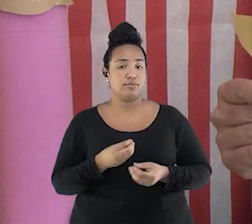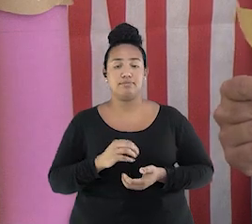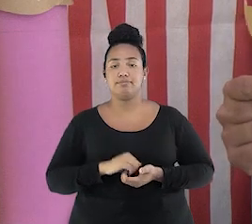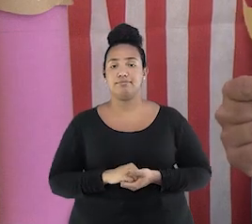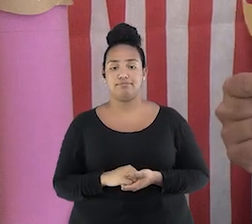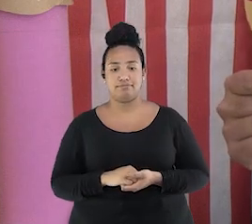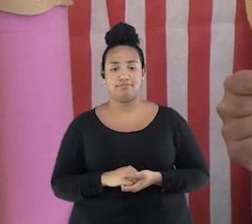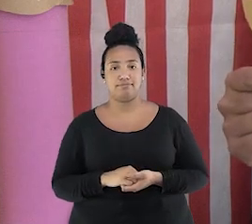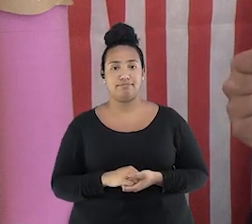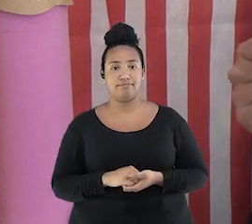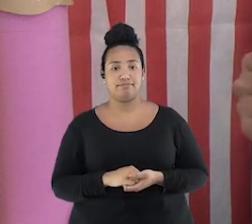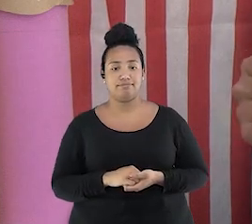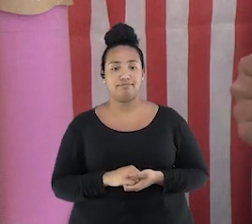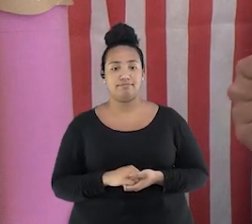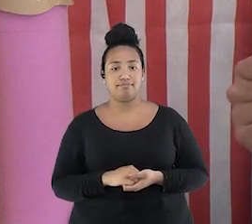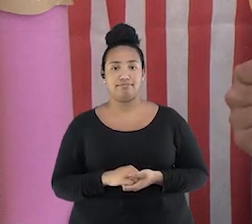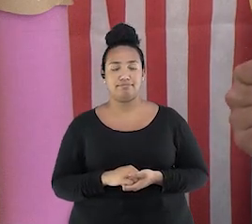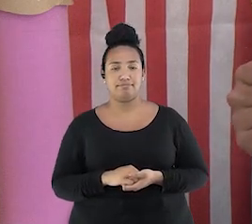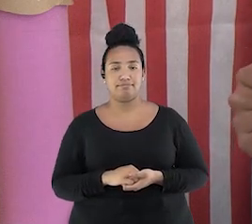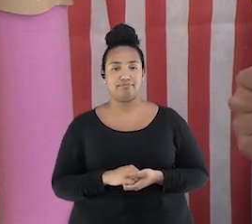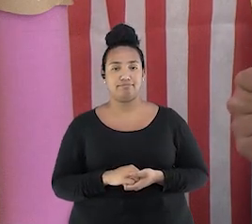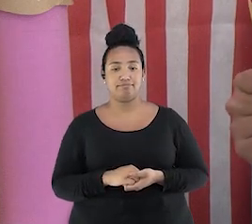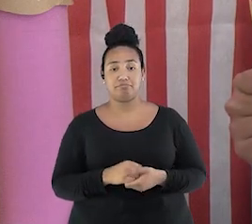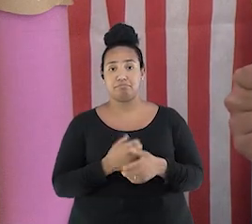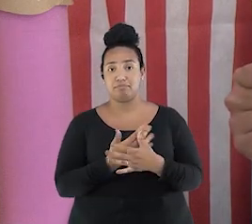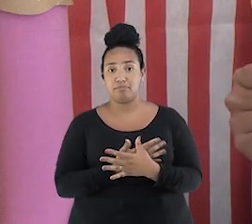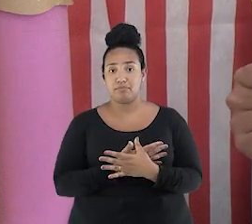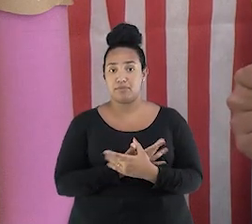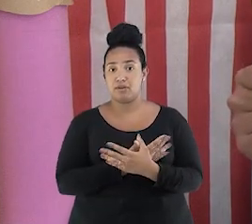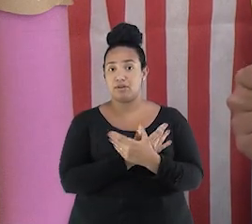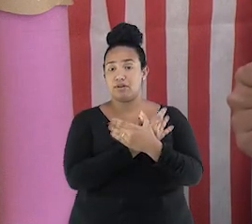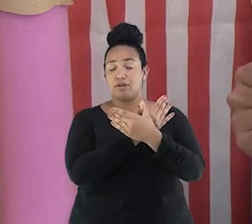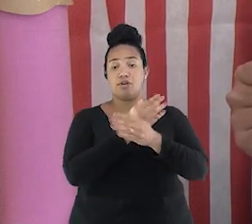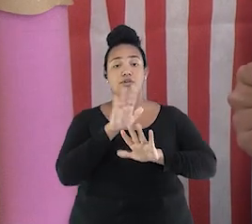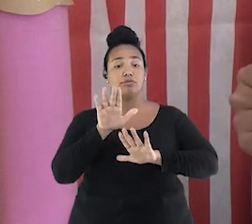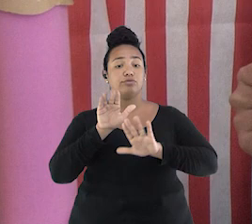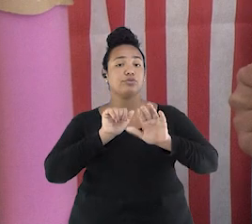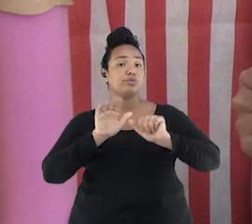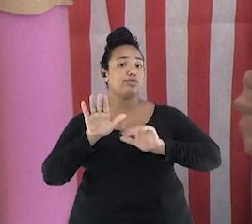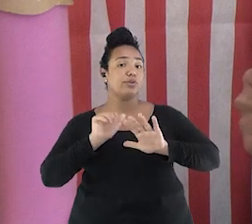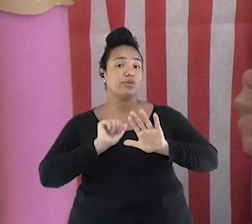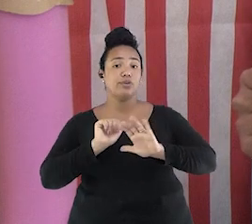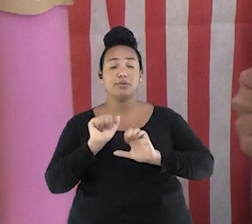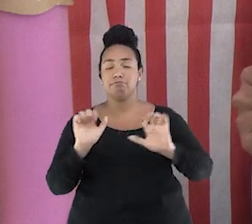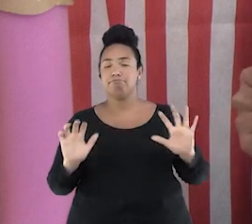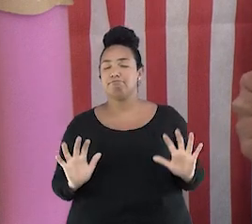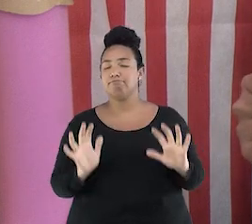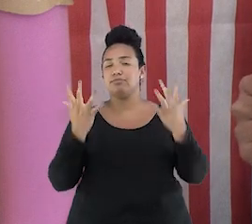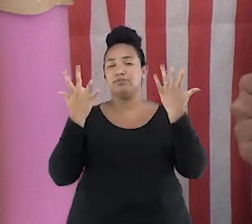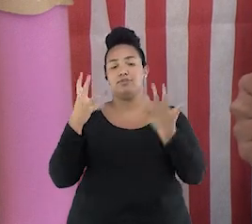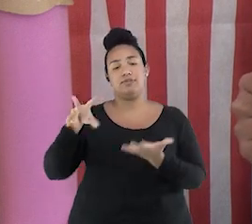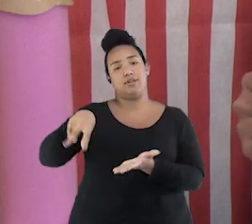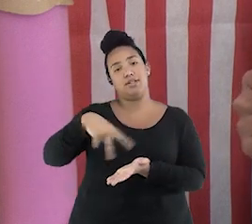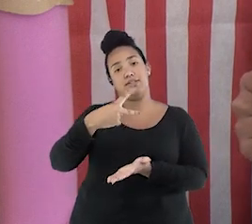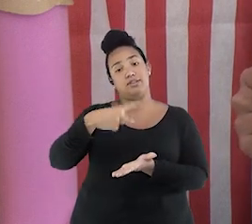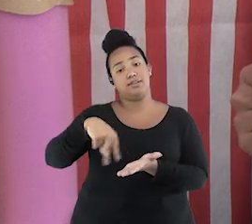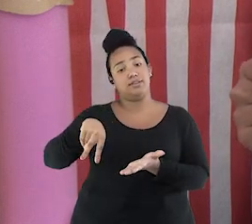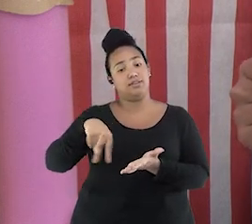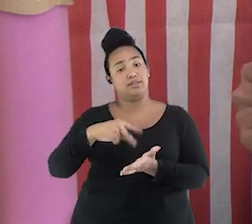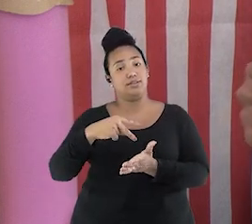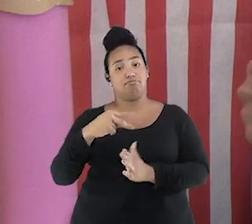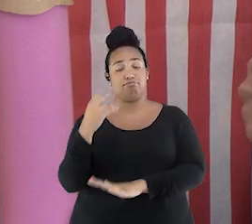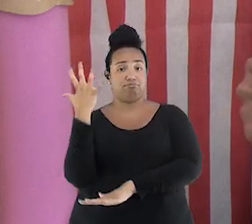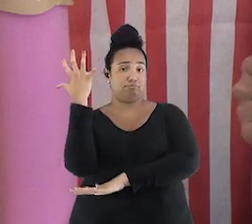Chispa Foguinho, a libélula convida você para uma festa dançante embaixo do pé